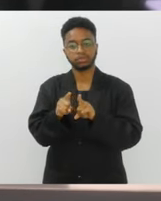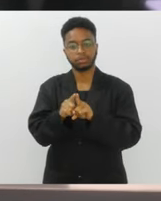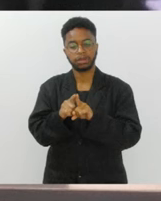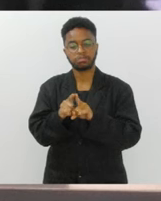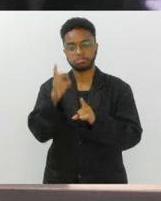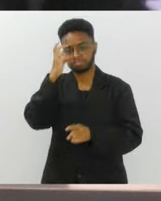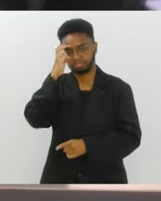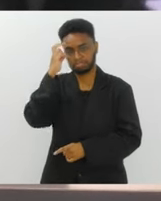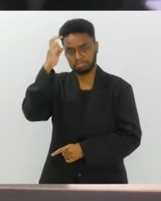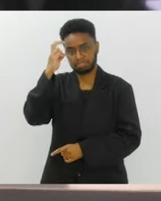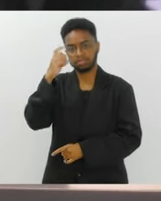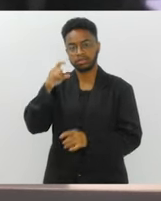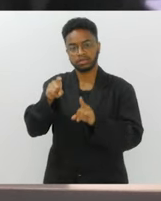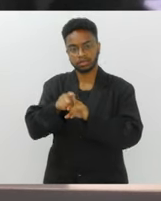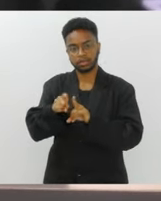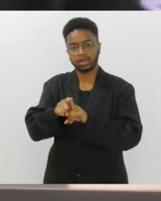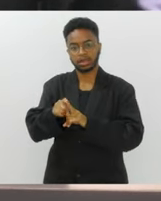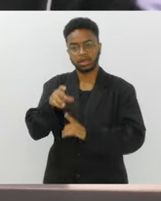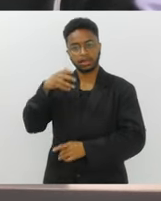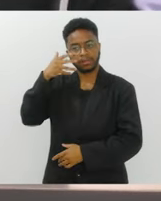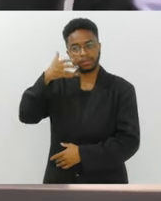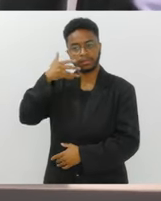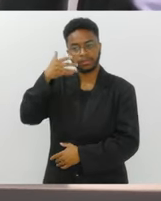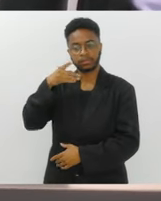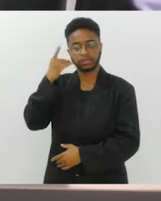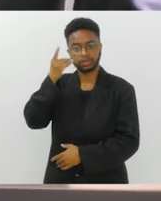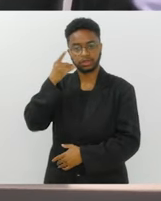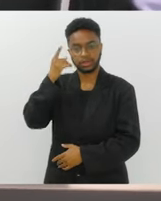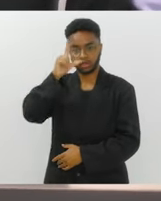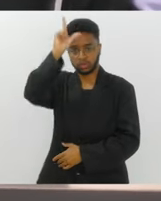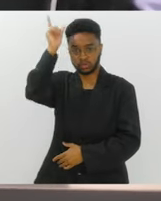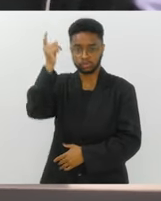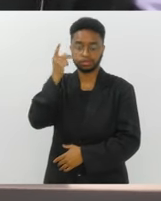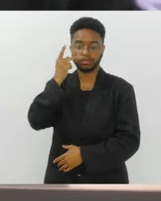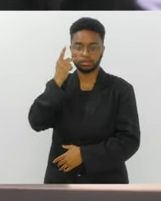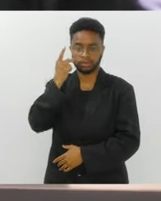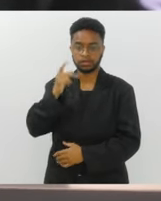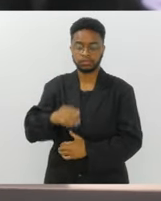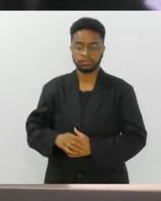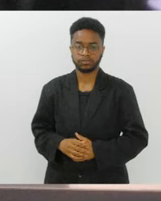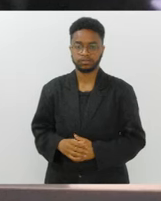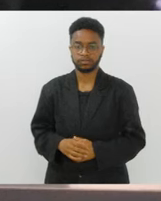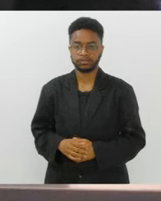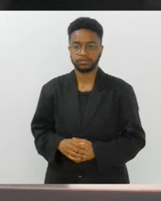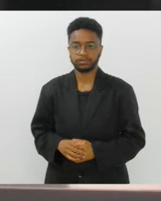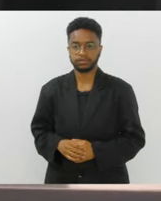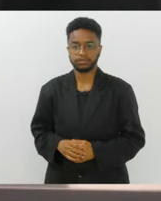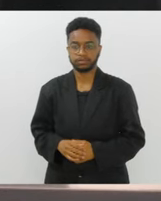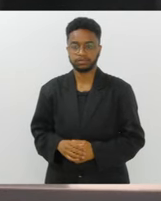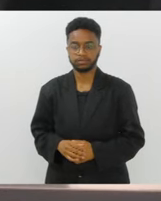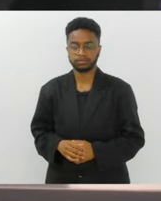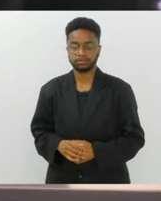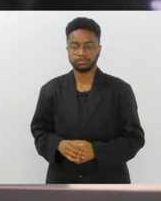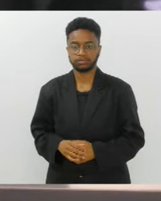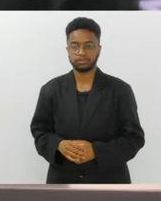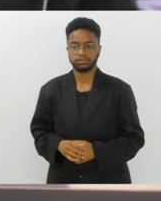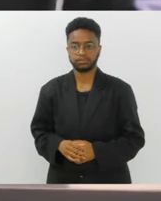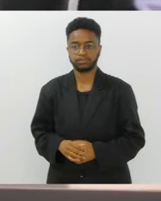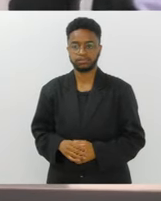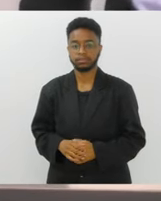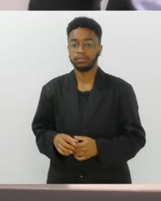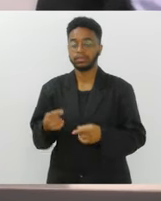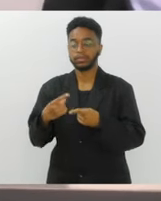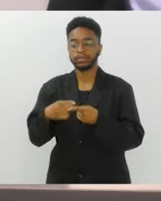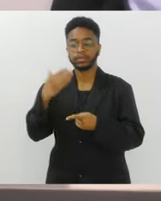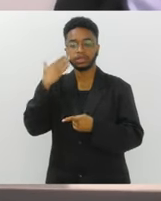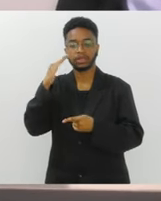sábias, como sempre, a palavra do deputado Luiz Paulo, no sentido de entender